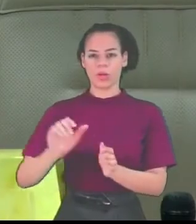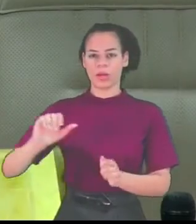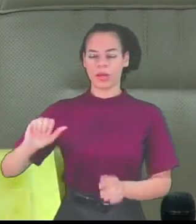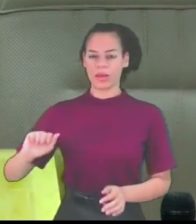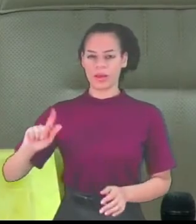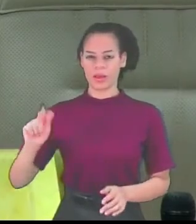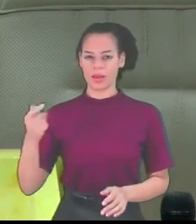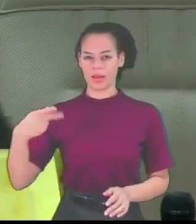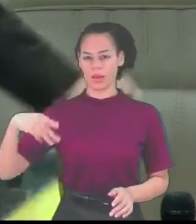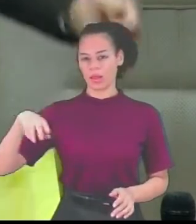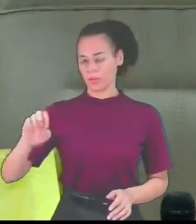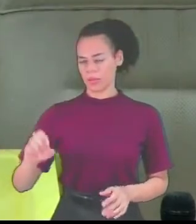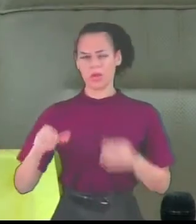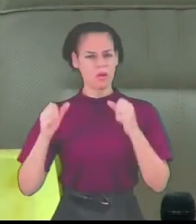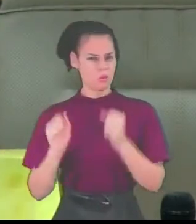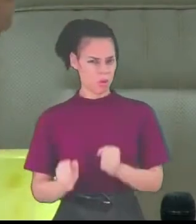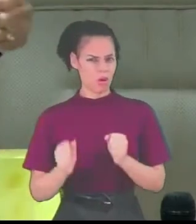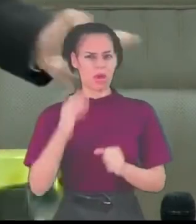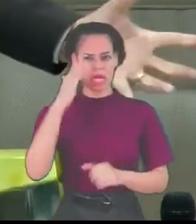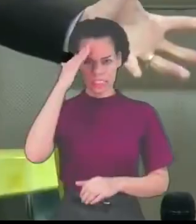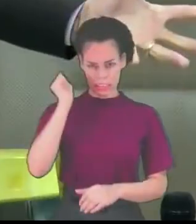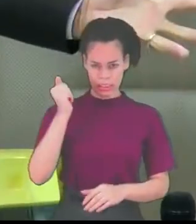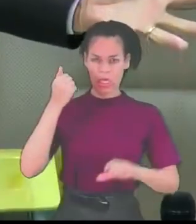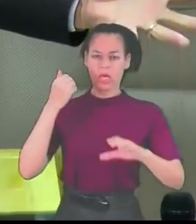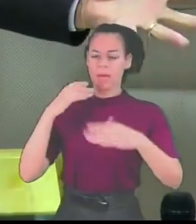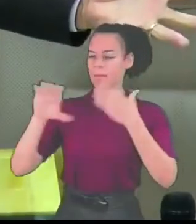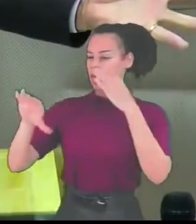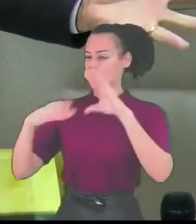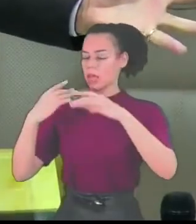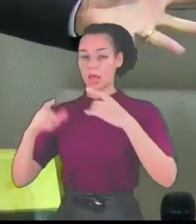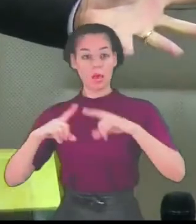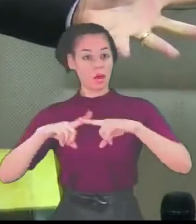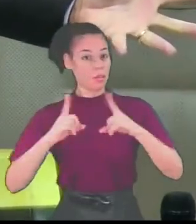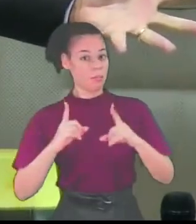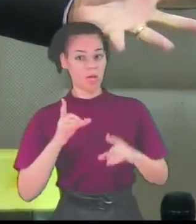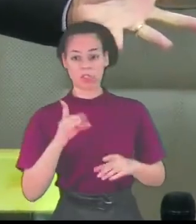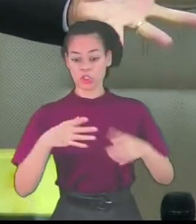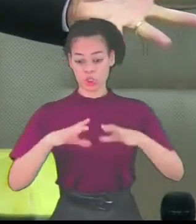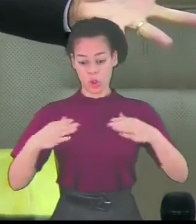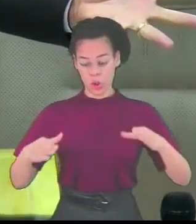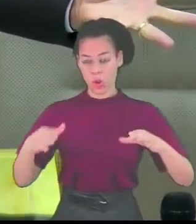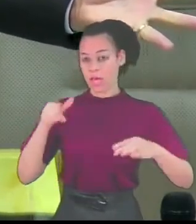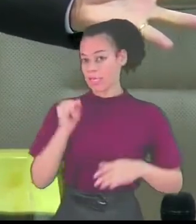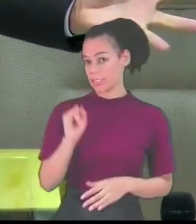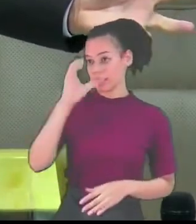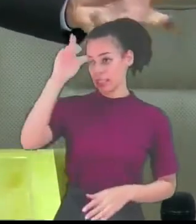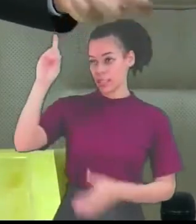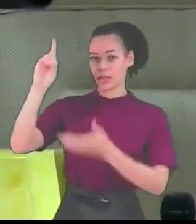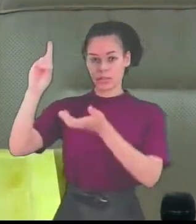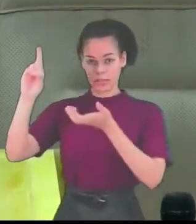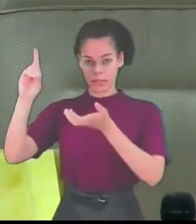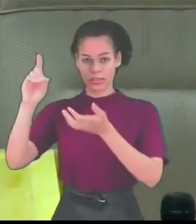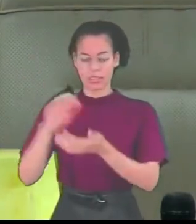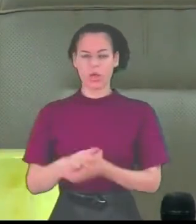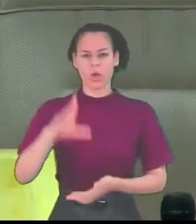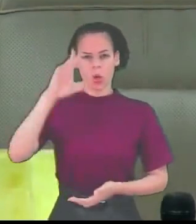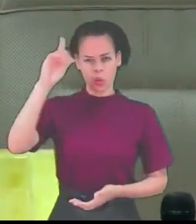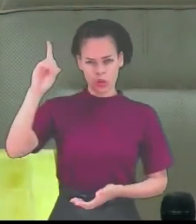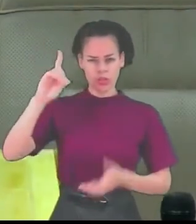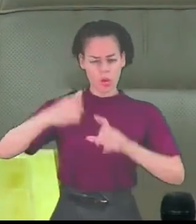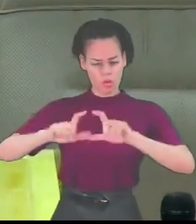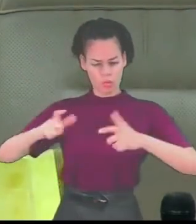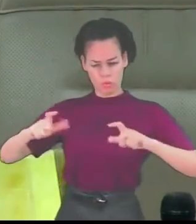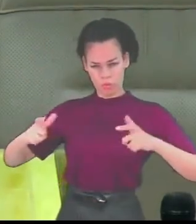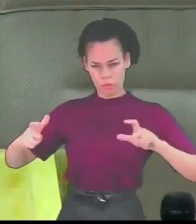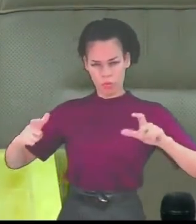pode chamar as pessoas vocês agora só classe se Deus fizer cantando porque quando Deus faz crescer os frutos